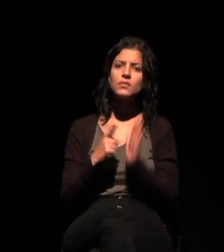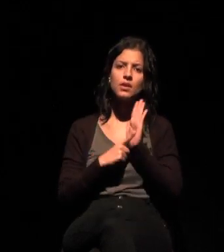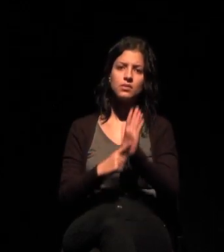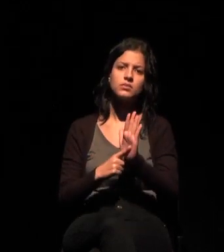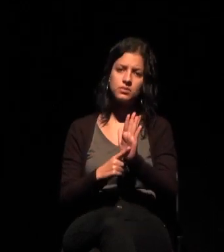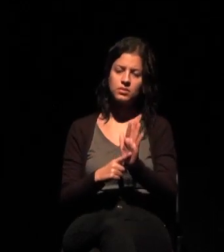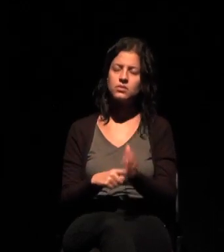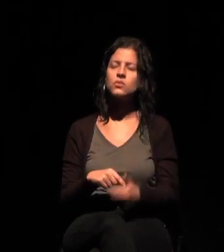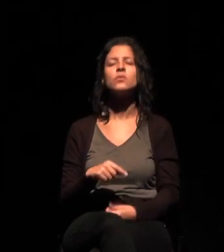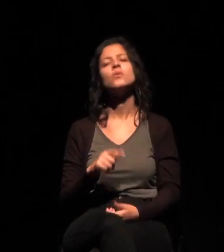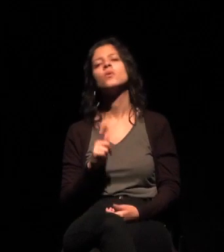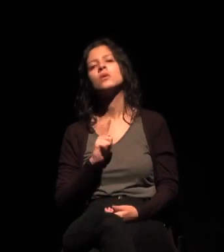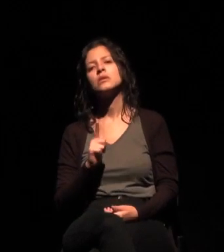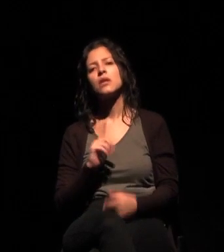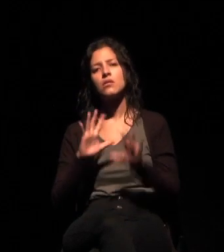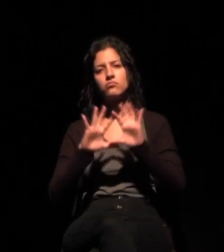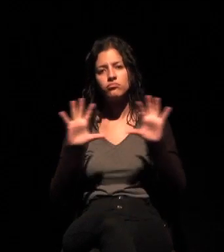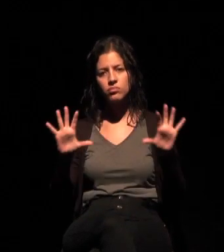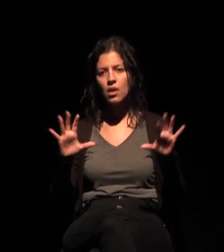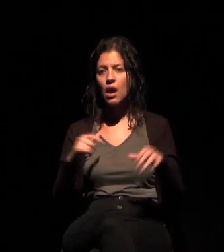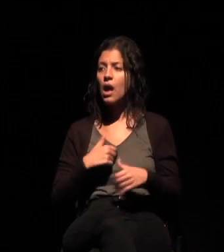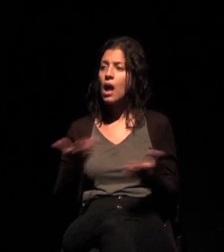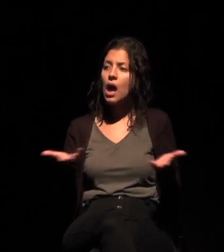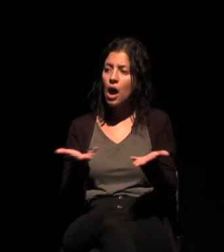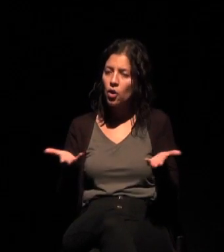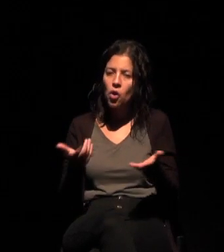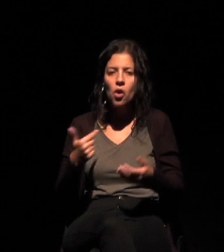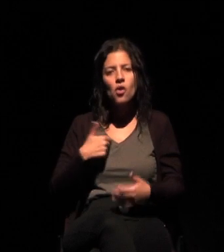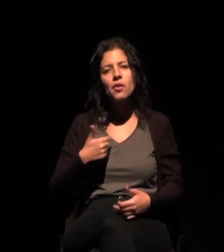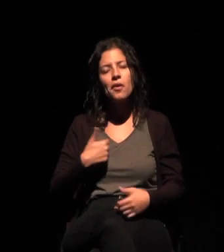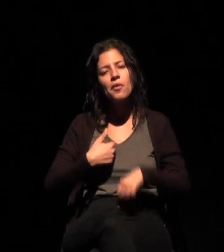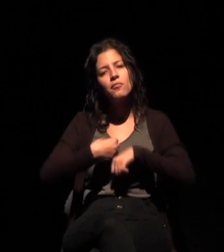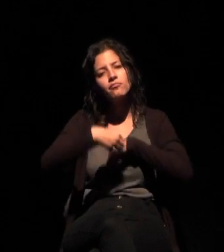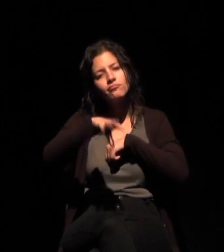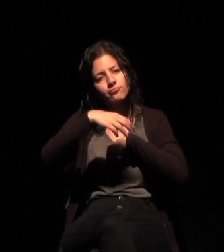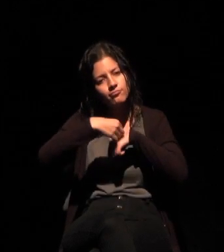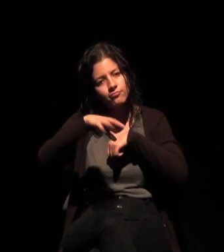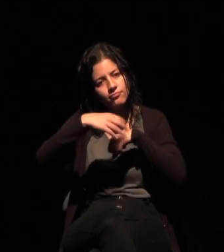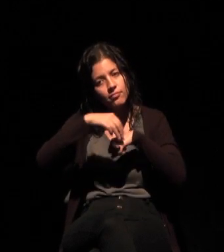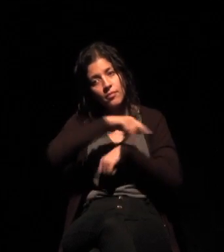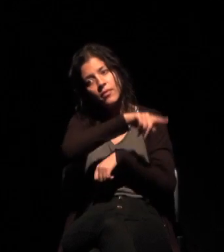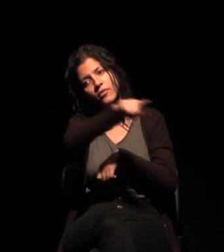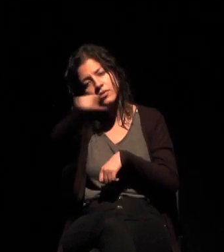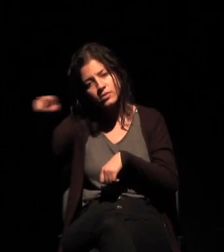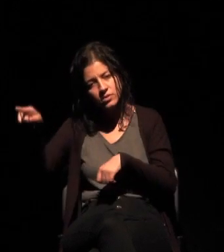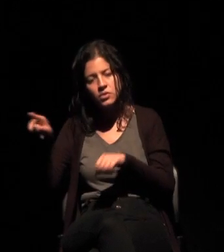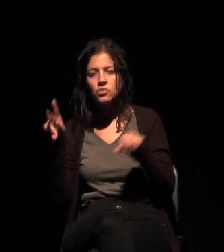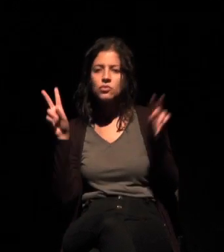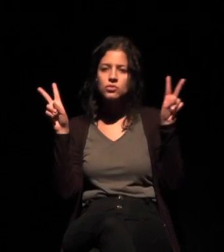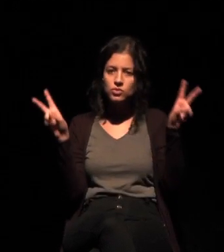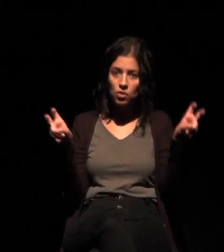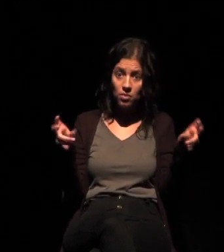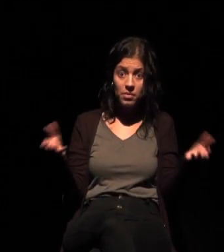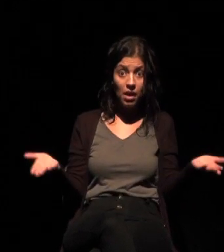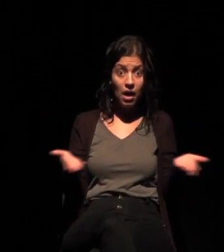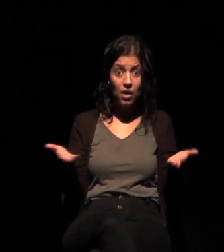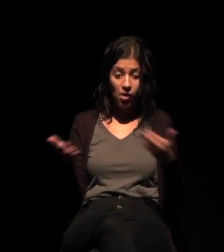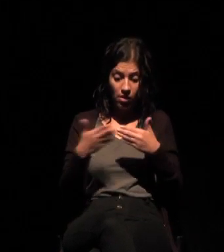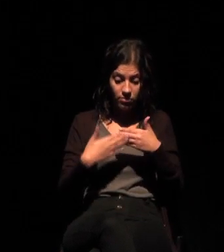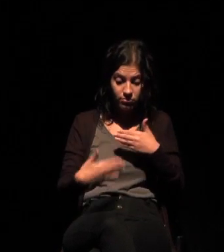corte desta desta partilha convosco é de grandes questões sobre este mundo novo